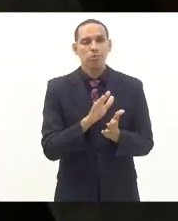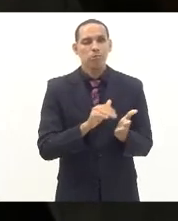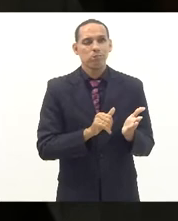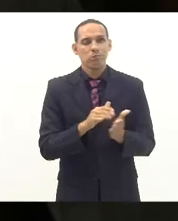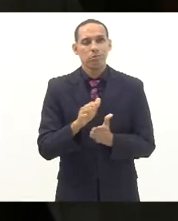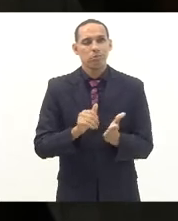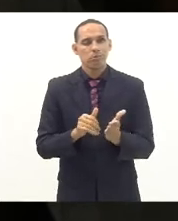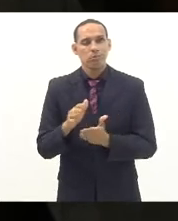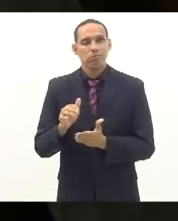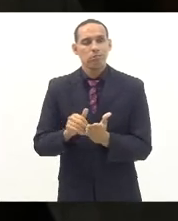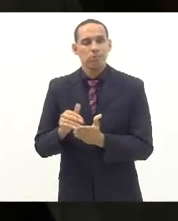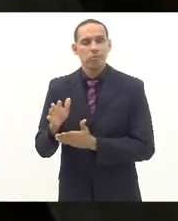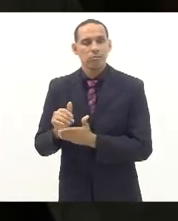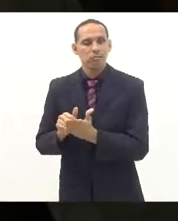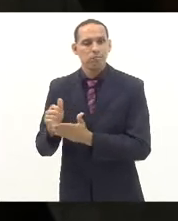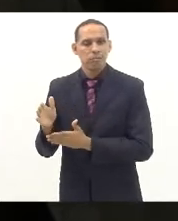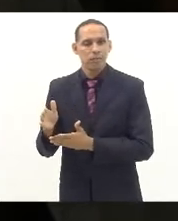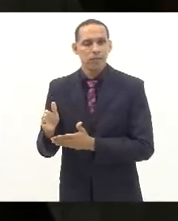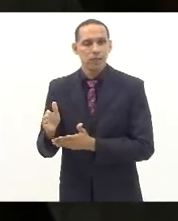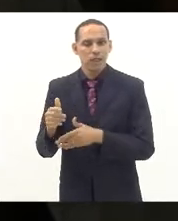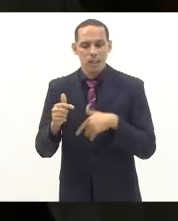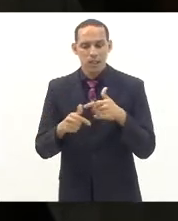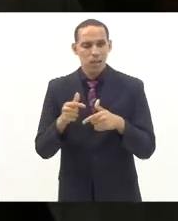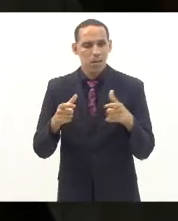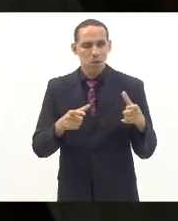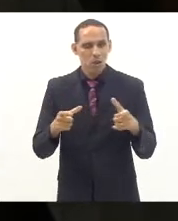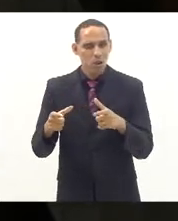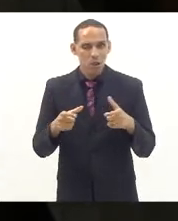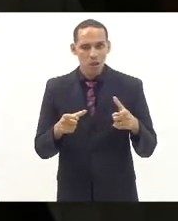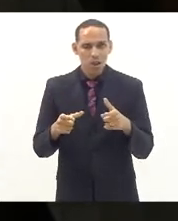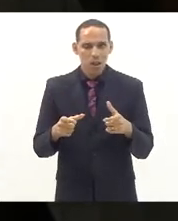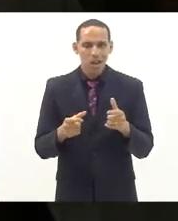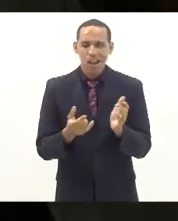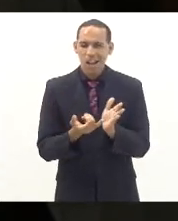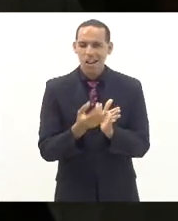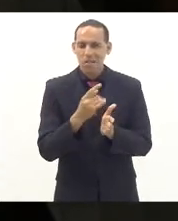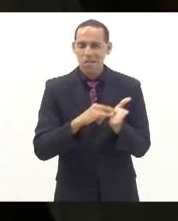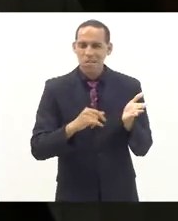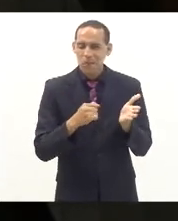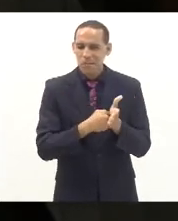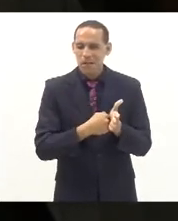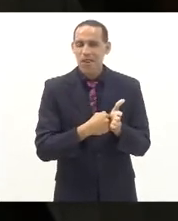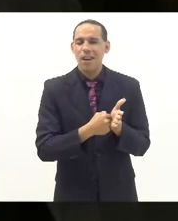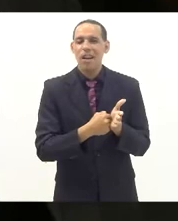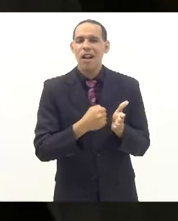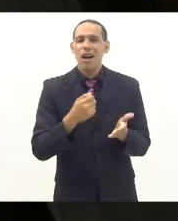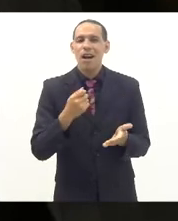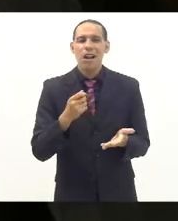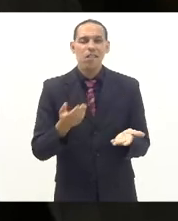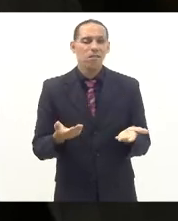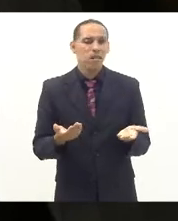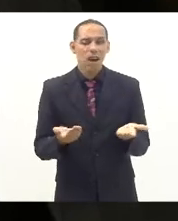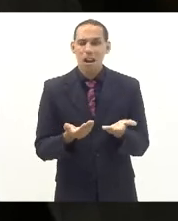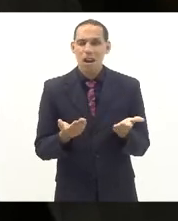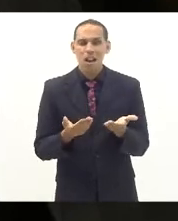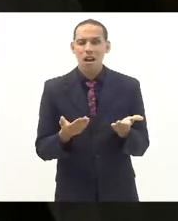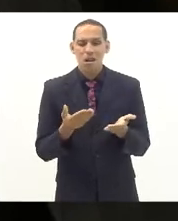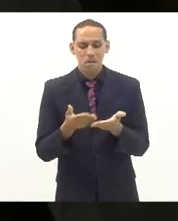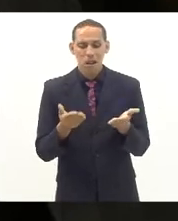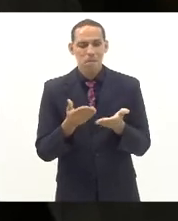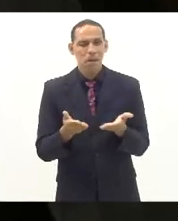estado do Rio de Janeiro a perda de postos de trabalho com carteira assinada atingiu números